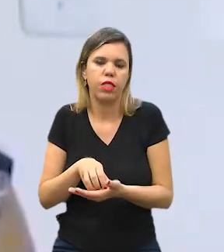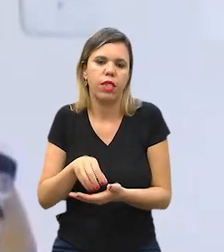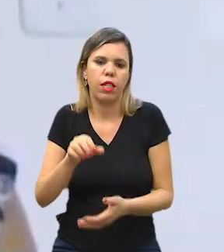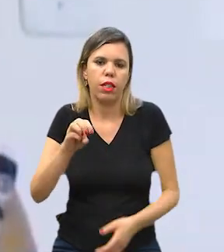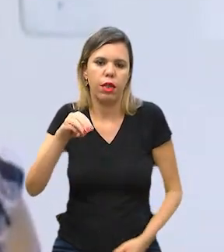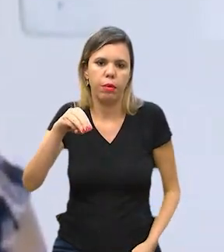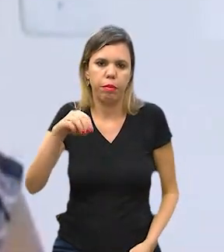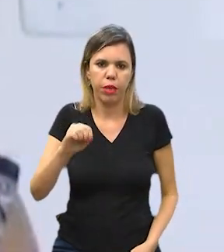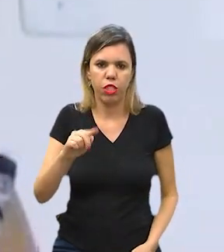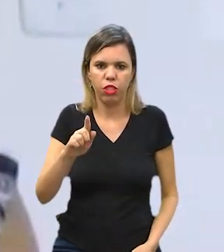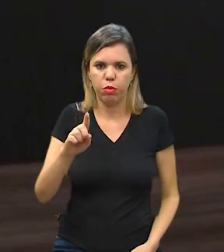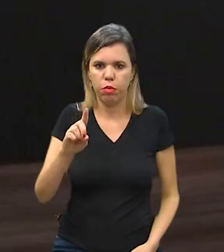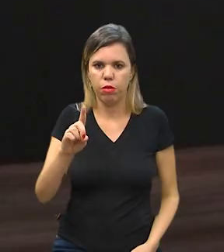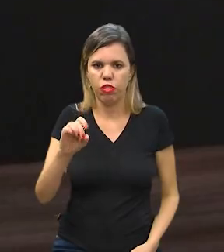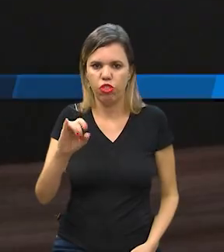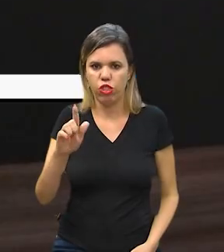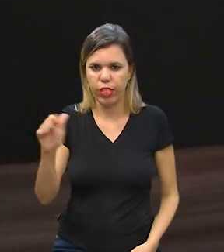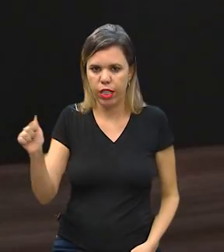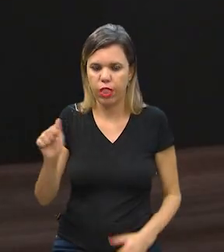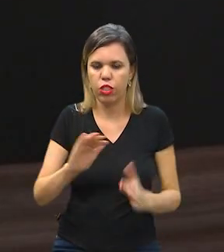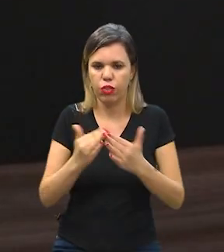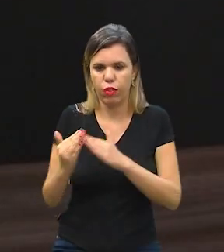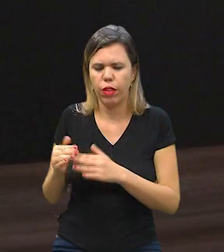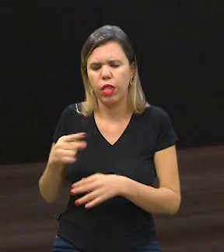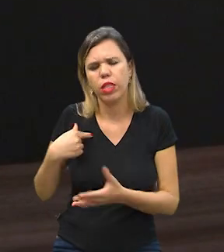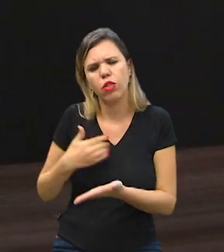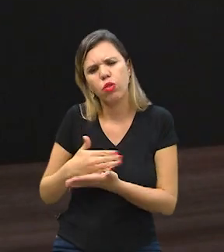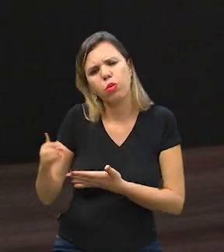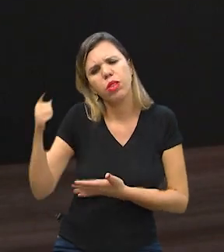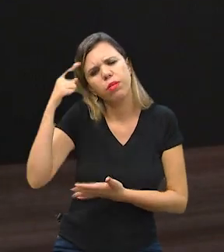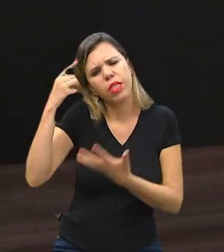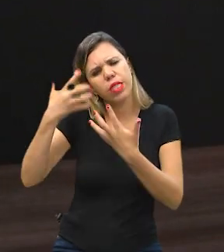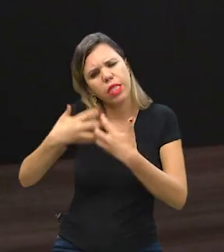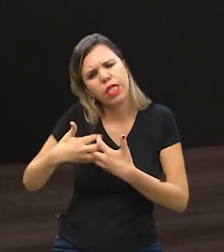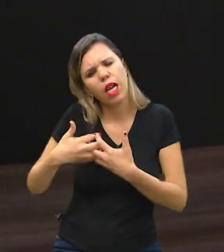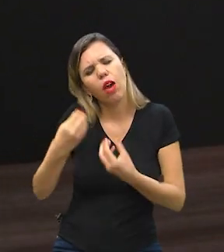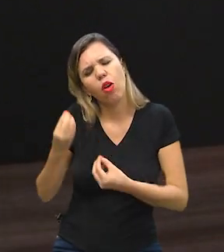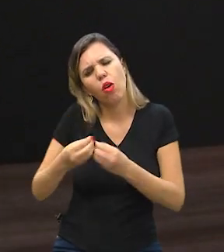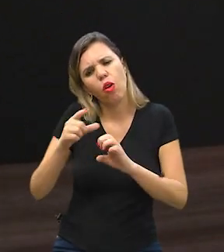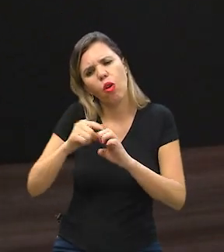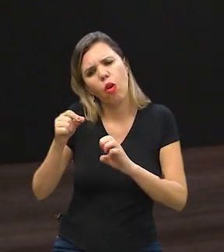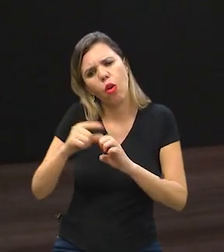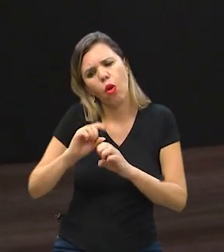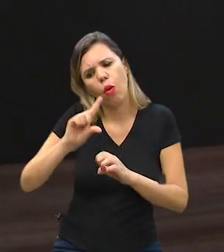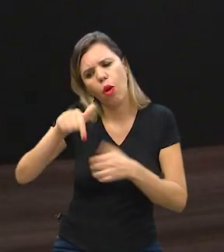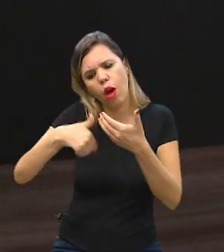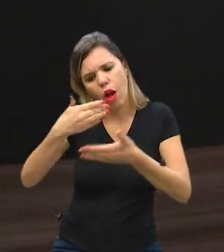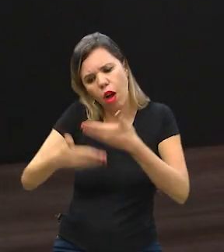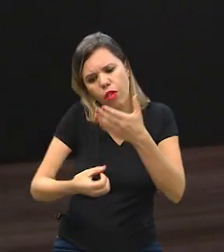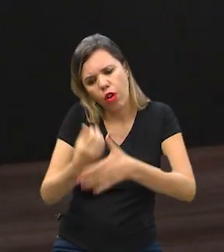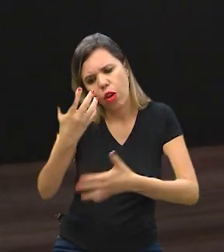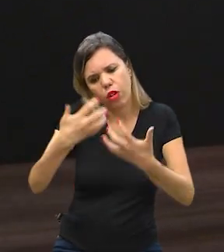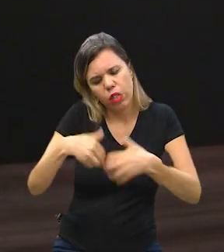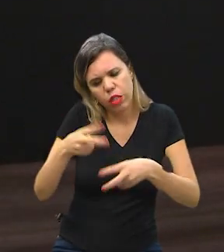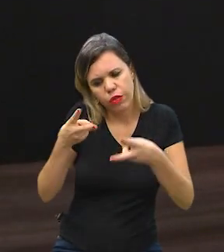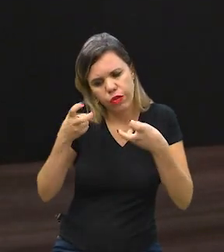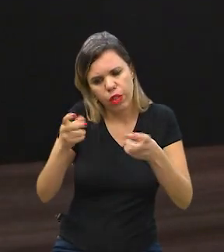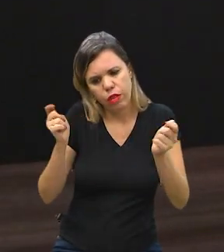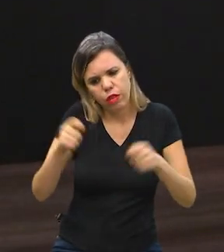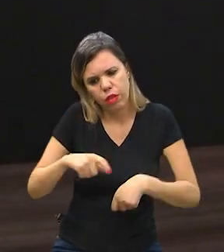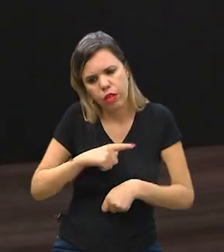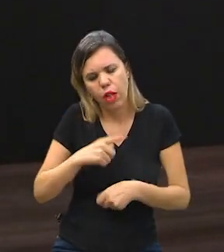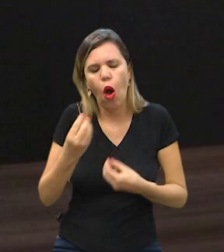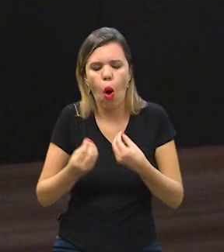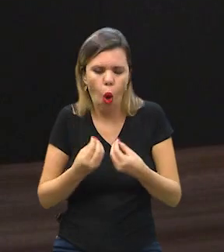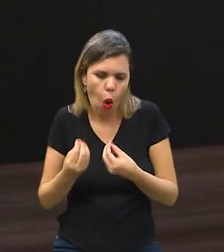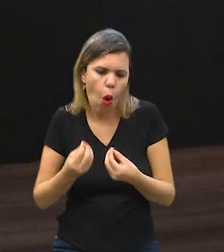a agência Mandinga de Favela. Tatiane, desde o começo, vocês já pensavam no formato empreendedorismo ou foi no percurso